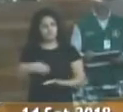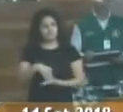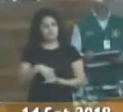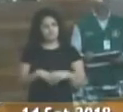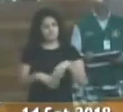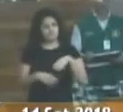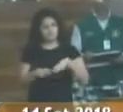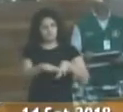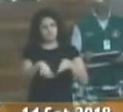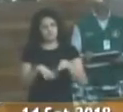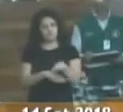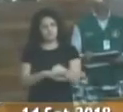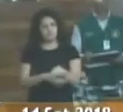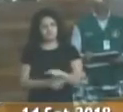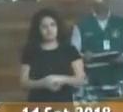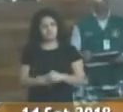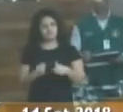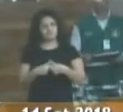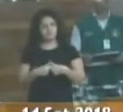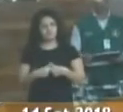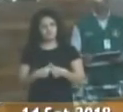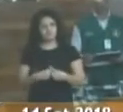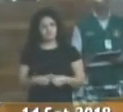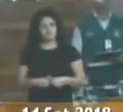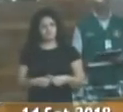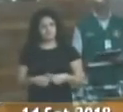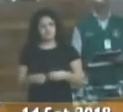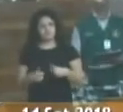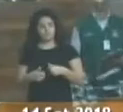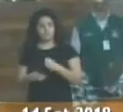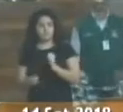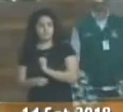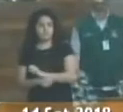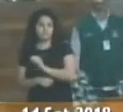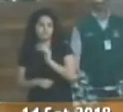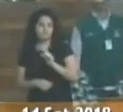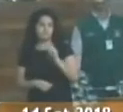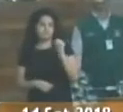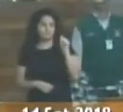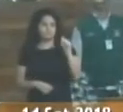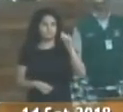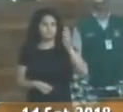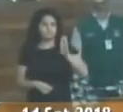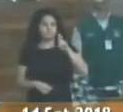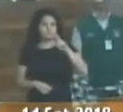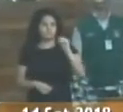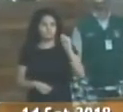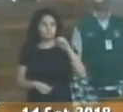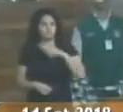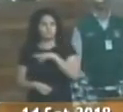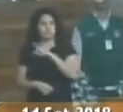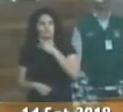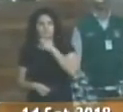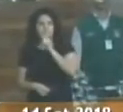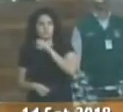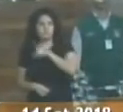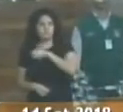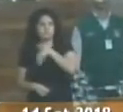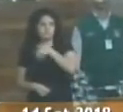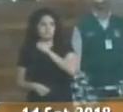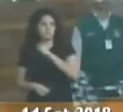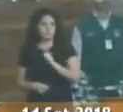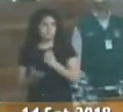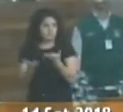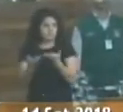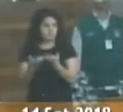até a Ilha Grande, esbarram somente no Abraão. Lá na Praia Grande das Palmas, com boa vontade